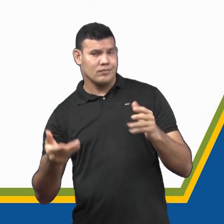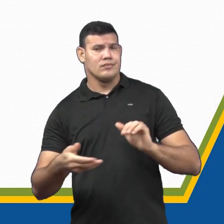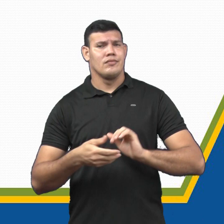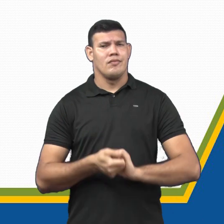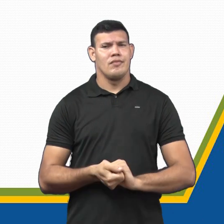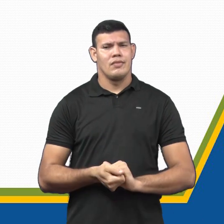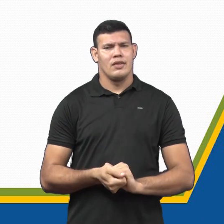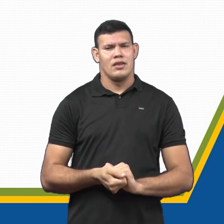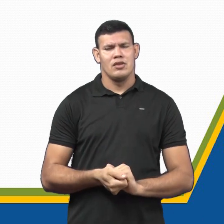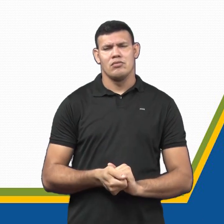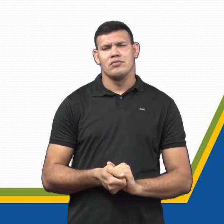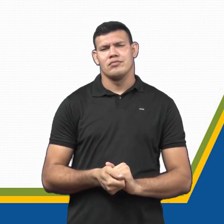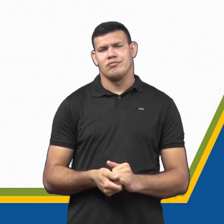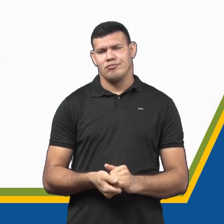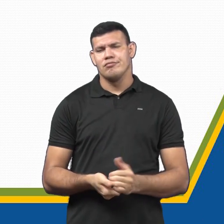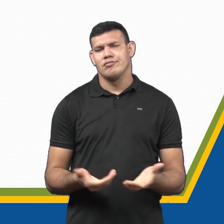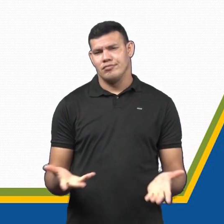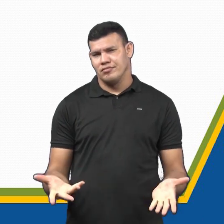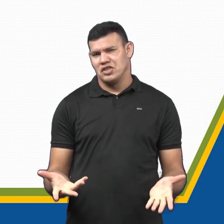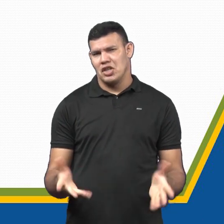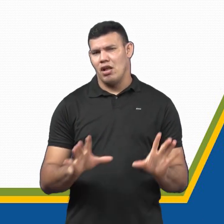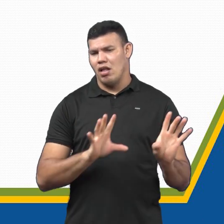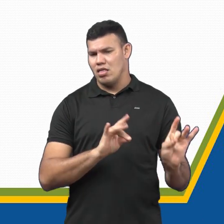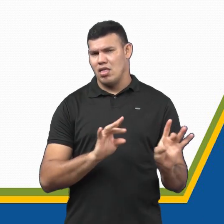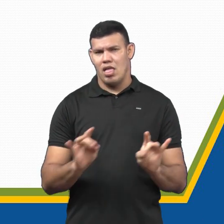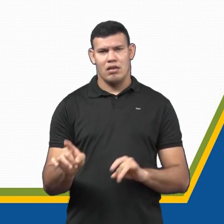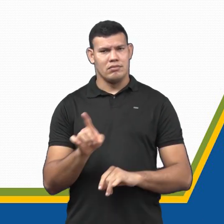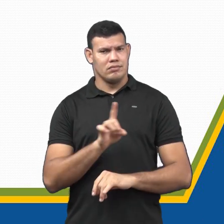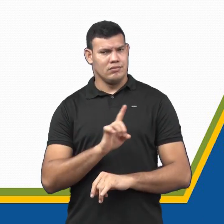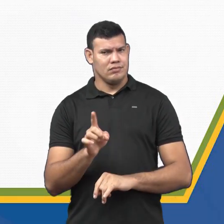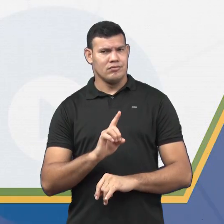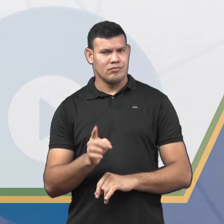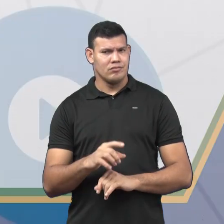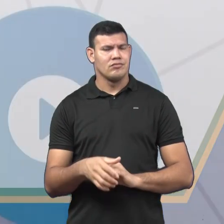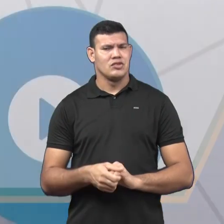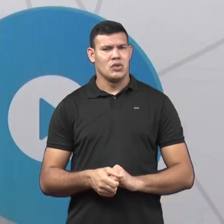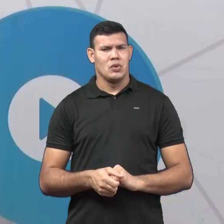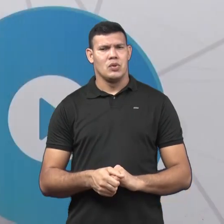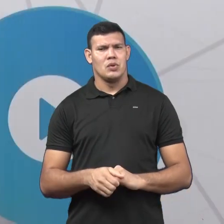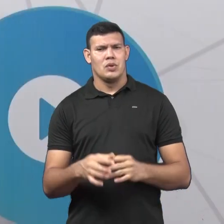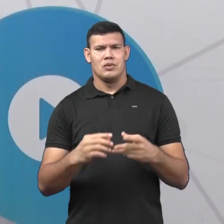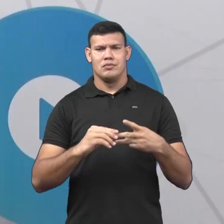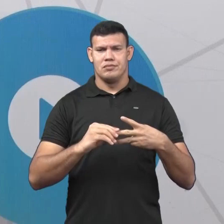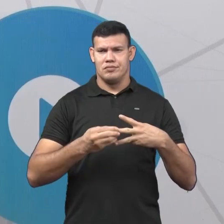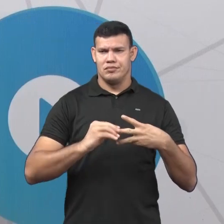que é a porção sólida, todas as células que estão presentes ali naquele sangue.